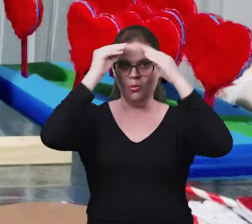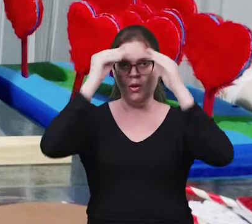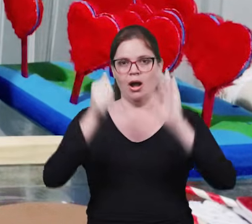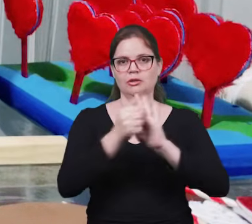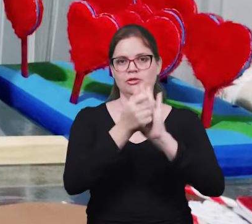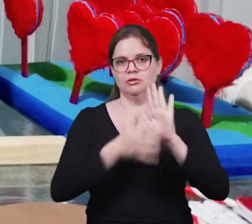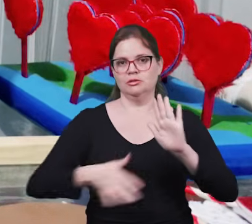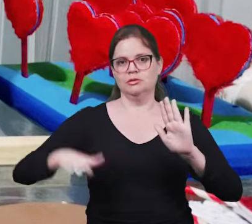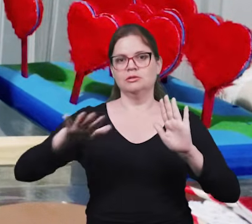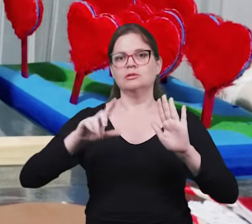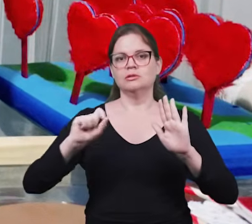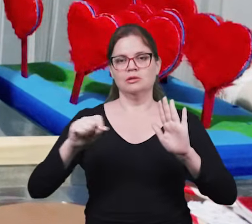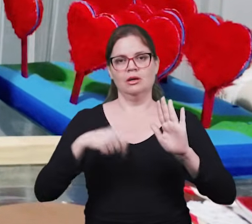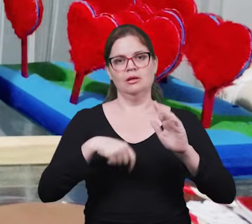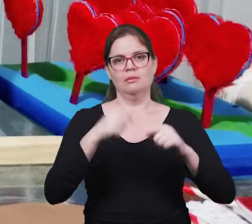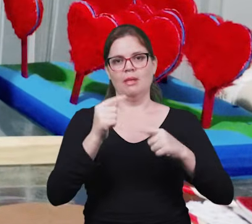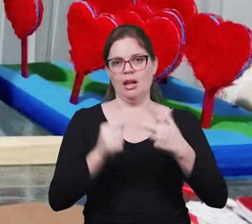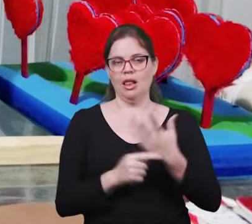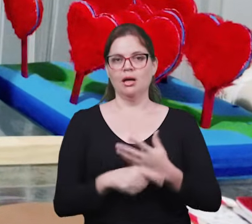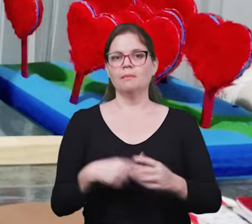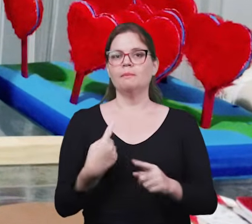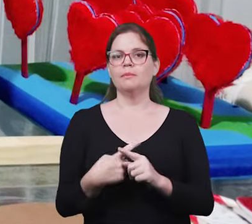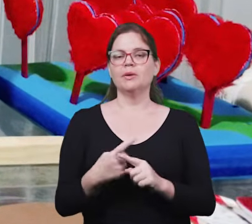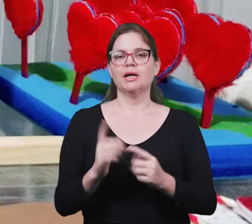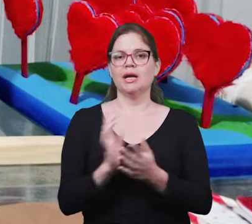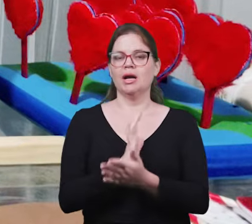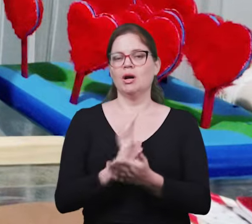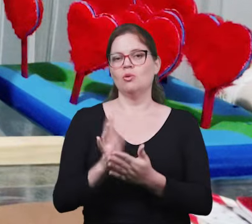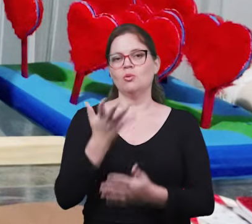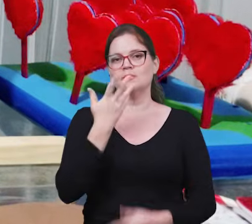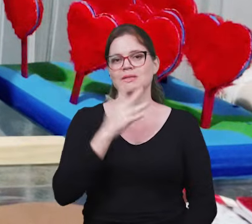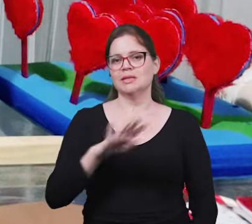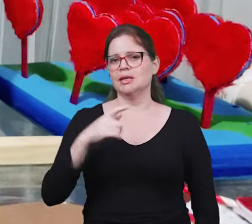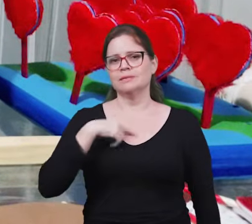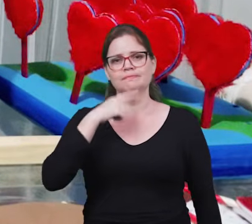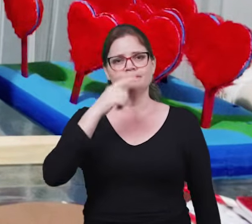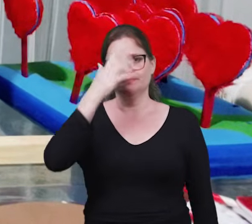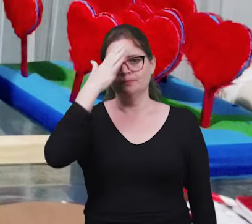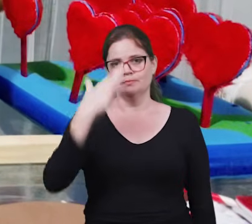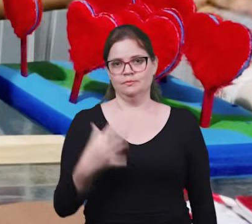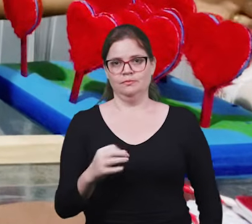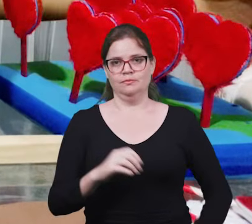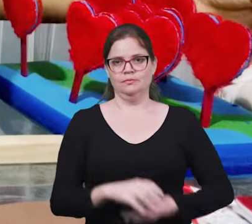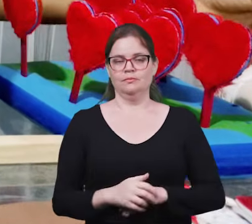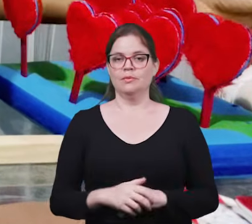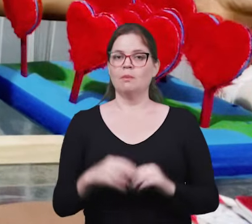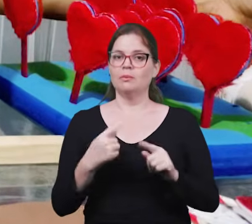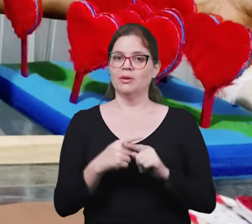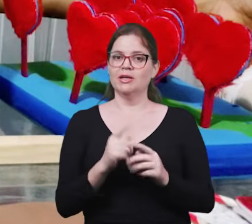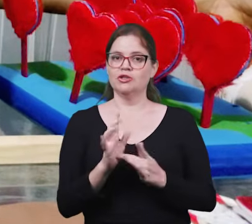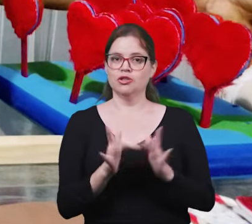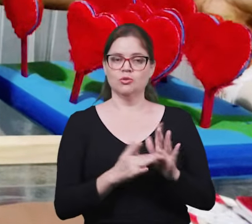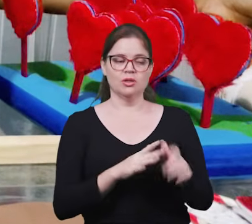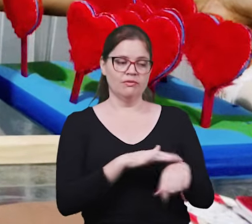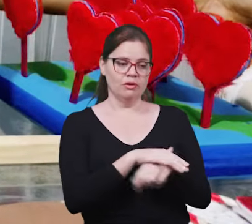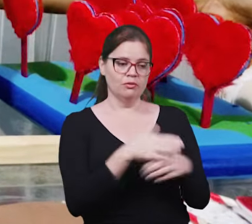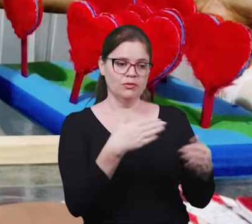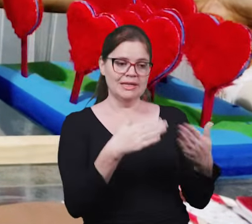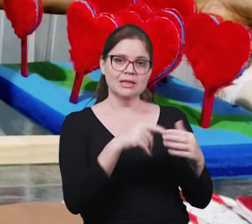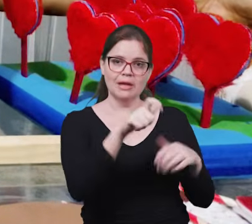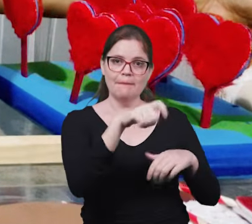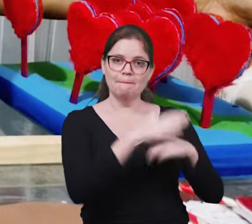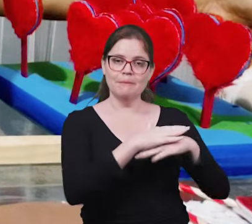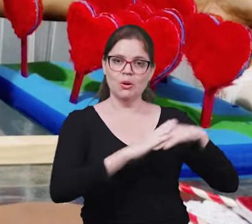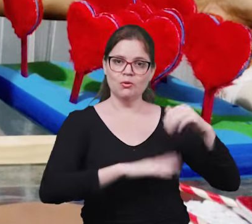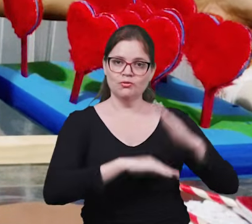Então não é uma linguagem direta. É uma linguagem que algumas crianças não compreendem. O Senhor falava com pescadores. E eles